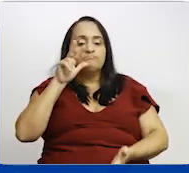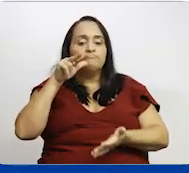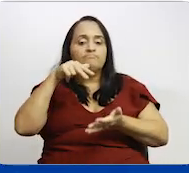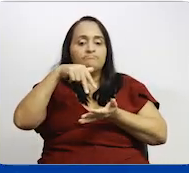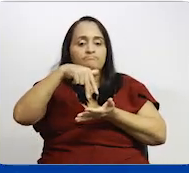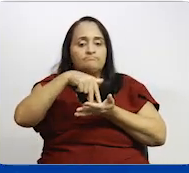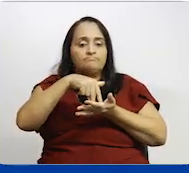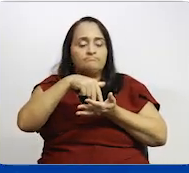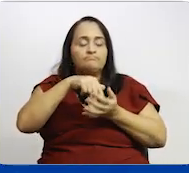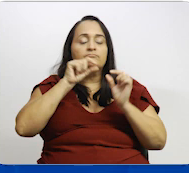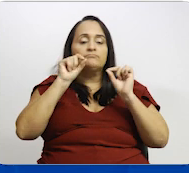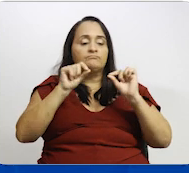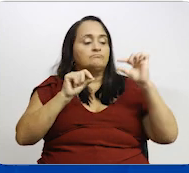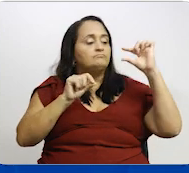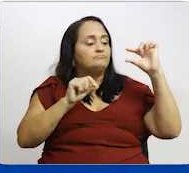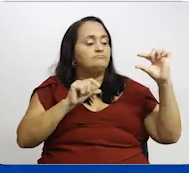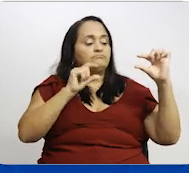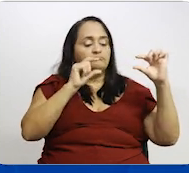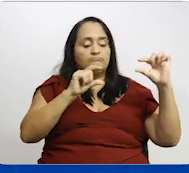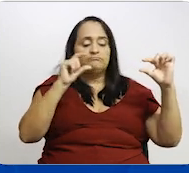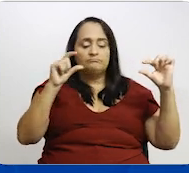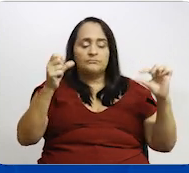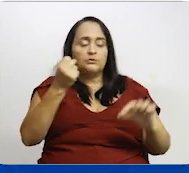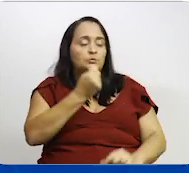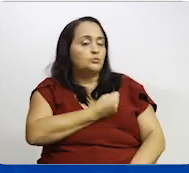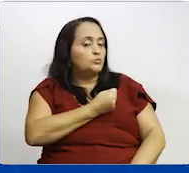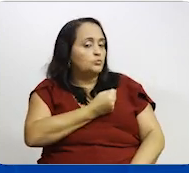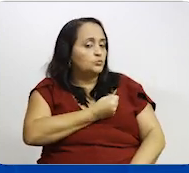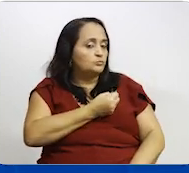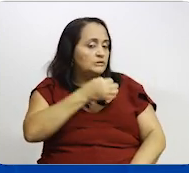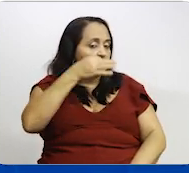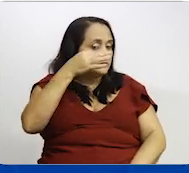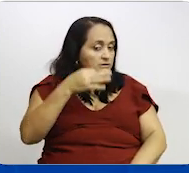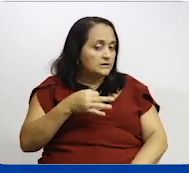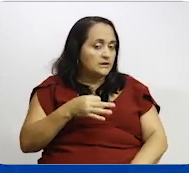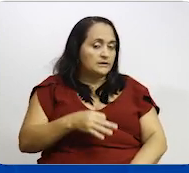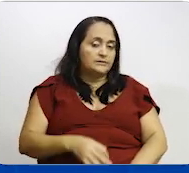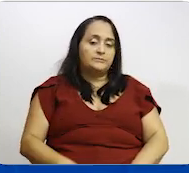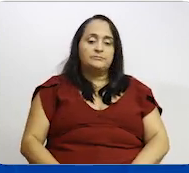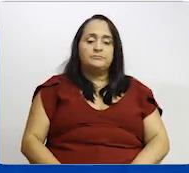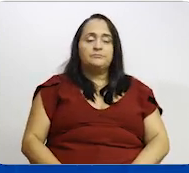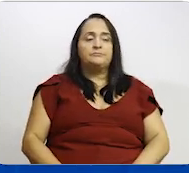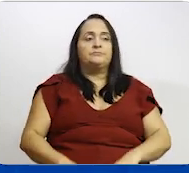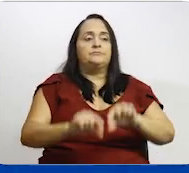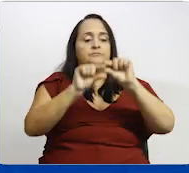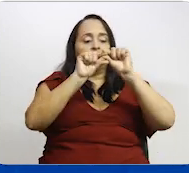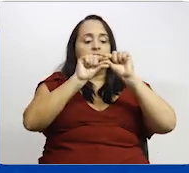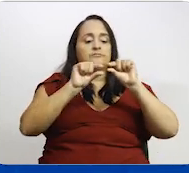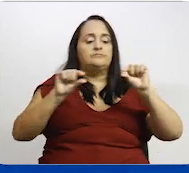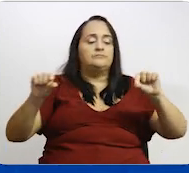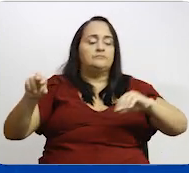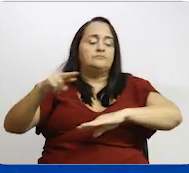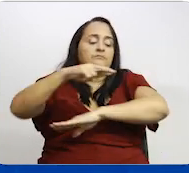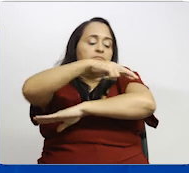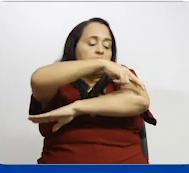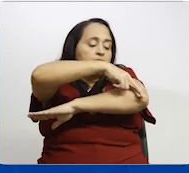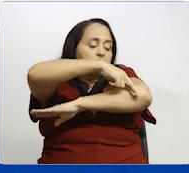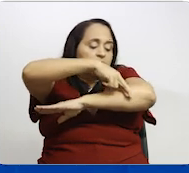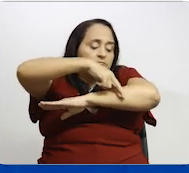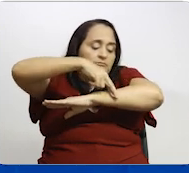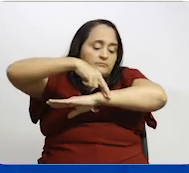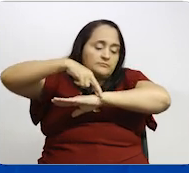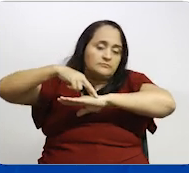os números na reta numérica. Eu tenho aqui essa reta numérica, essas